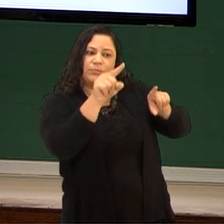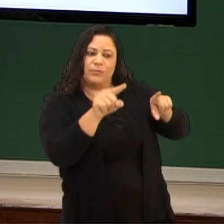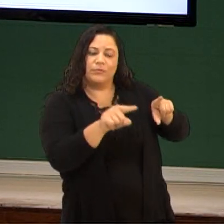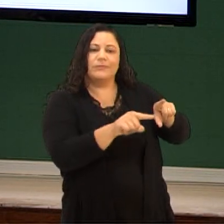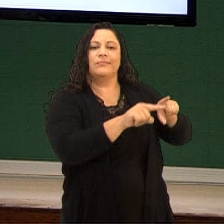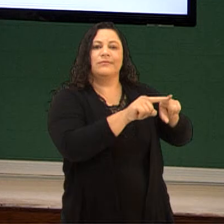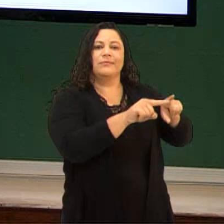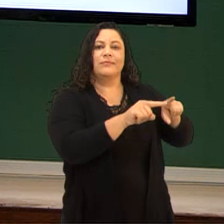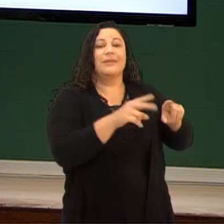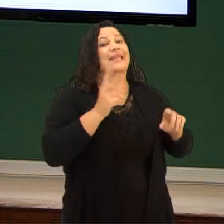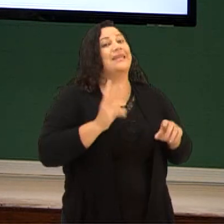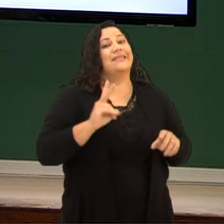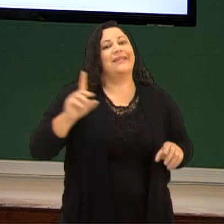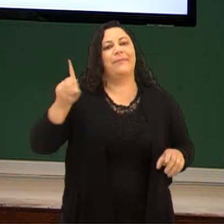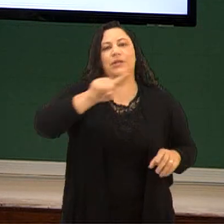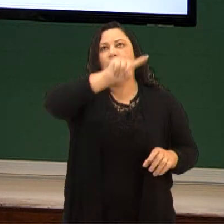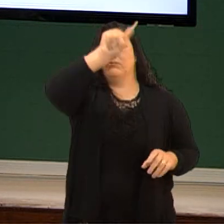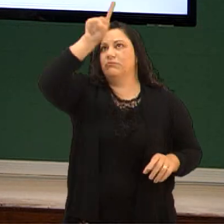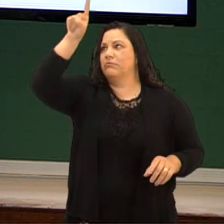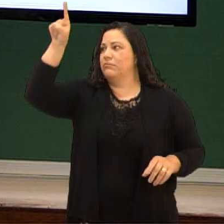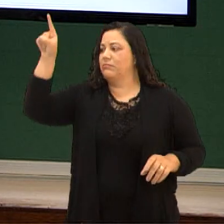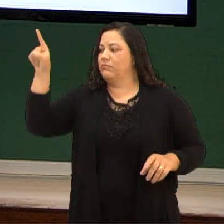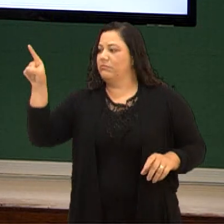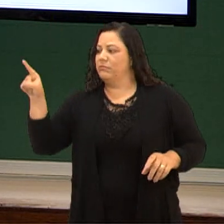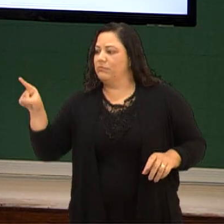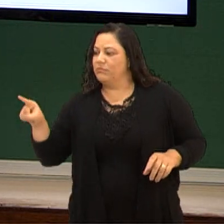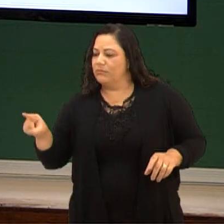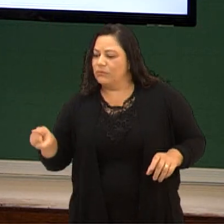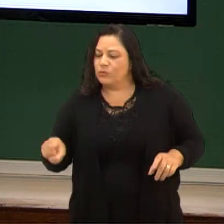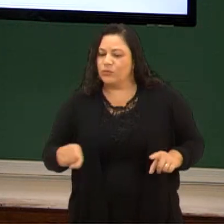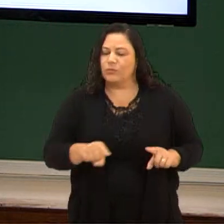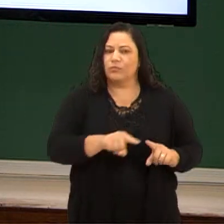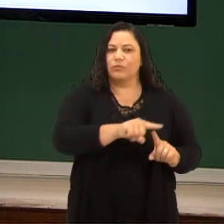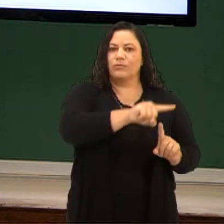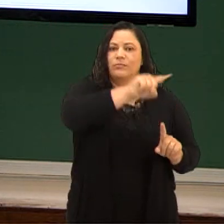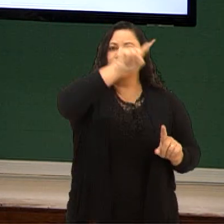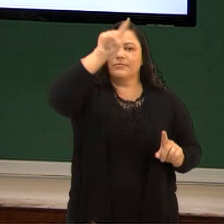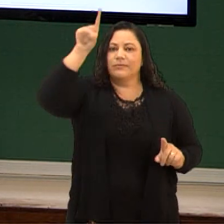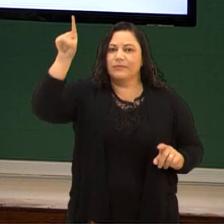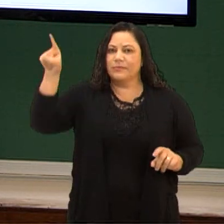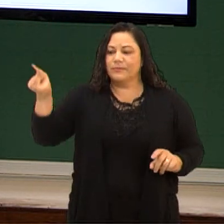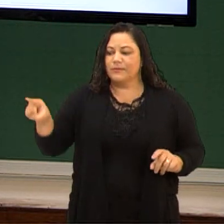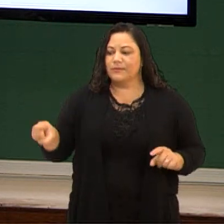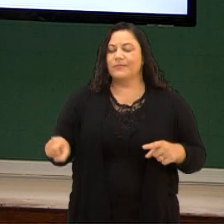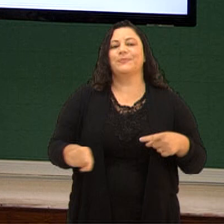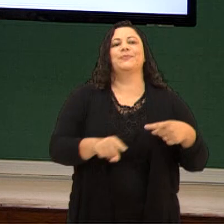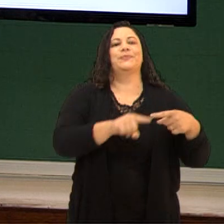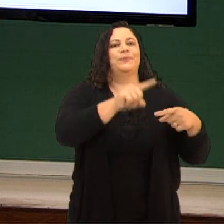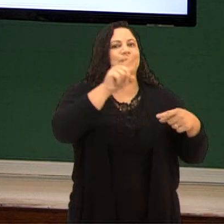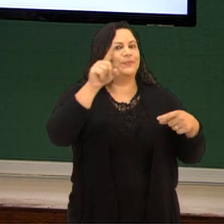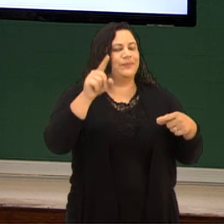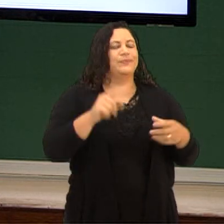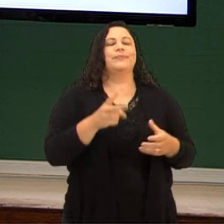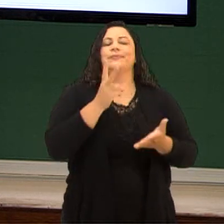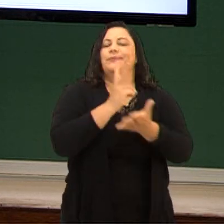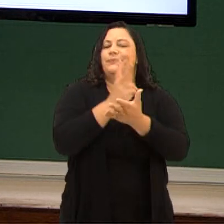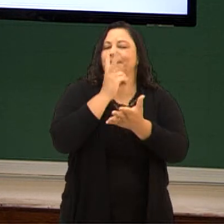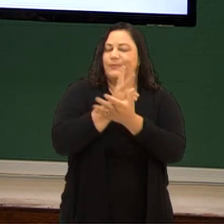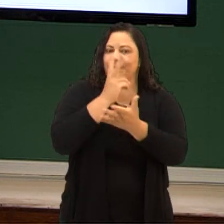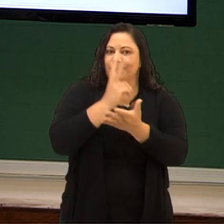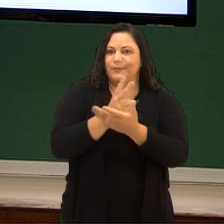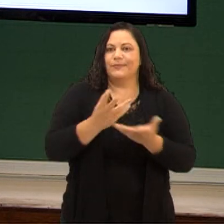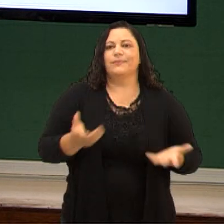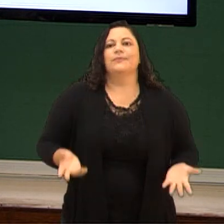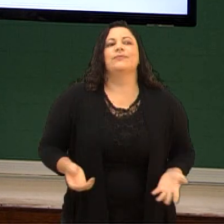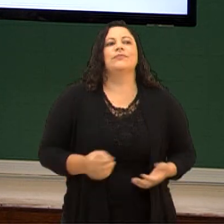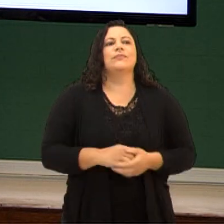lado direito, que é o sentido horário. E tanto o ponteiro maior quanto o ponteiro menor, o sentido horário, certo?